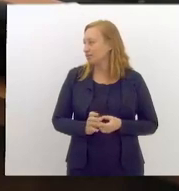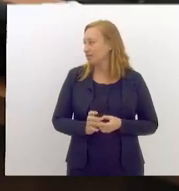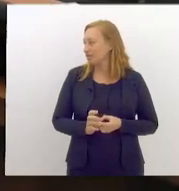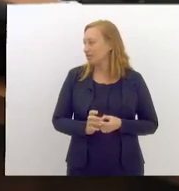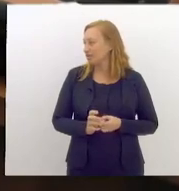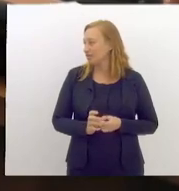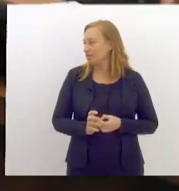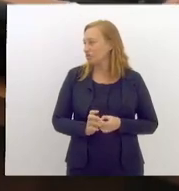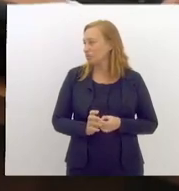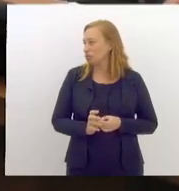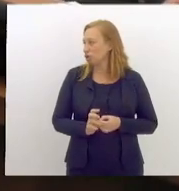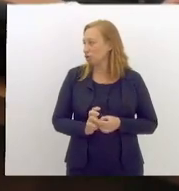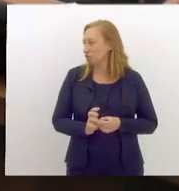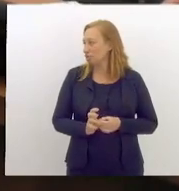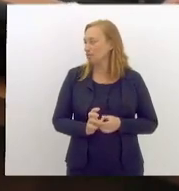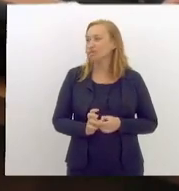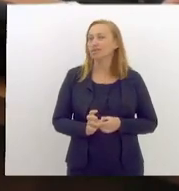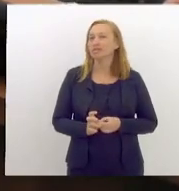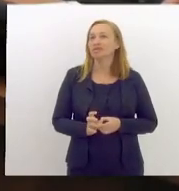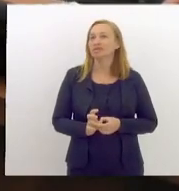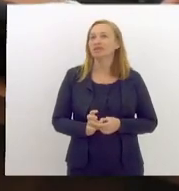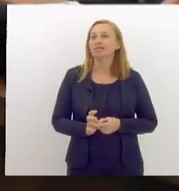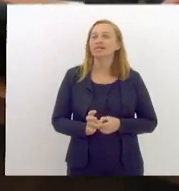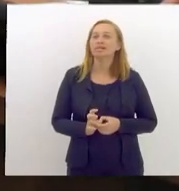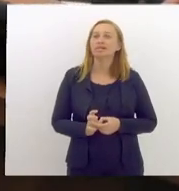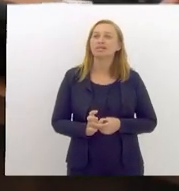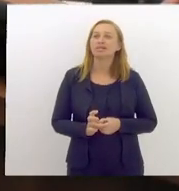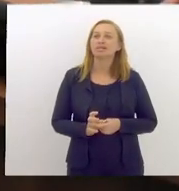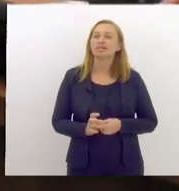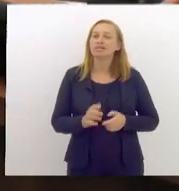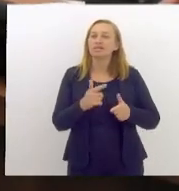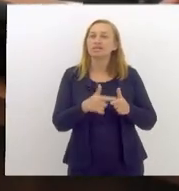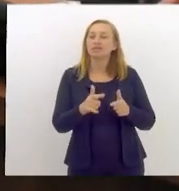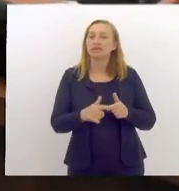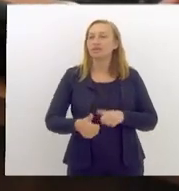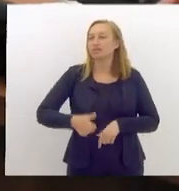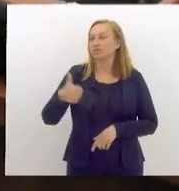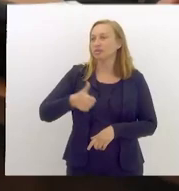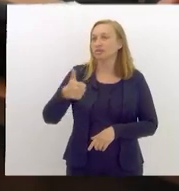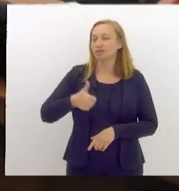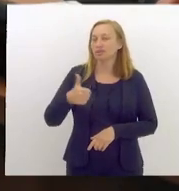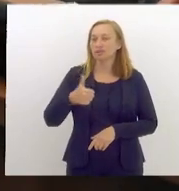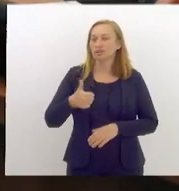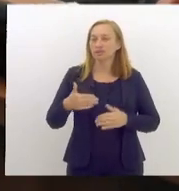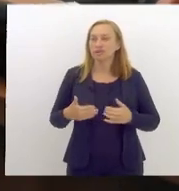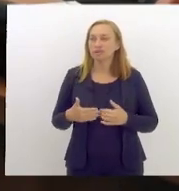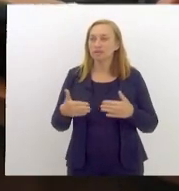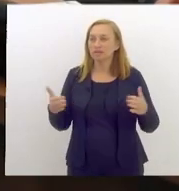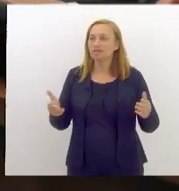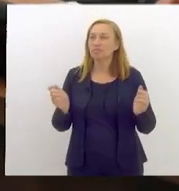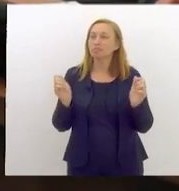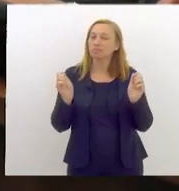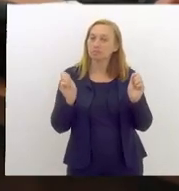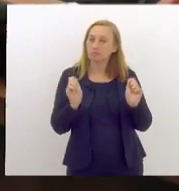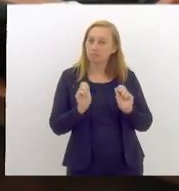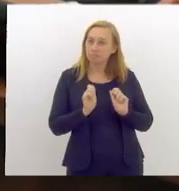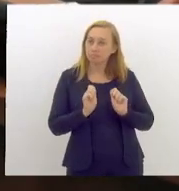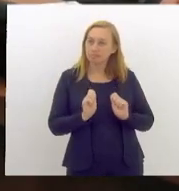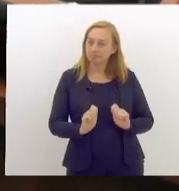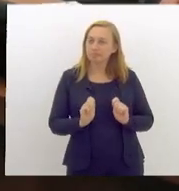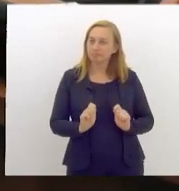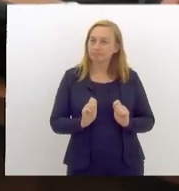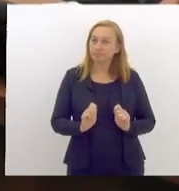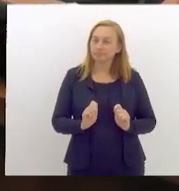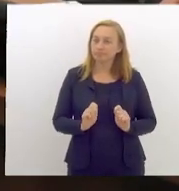distorção mas alguns problemas o primeiro deles são as janelas abertas para poder compensar